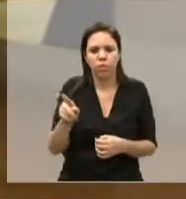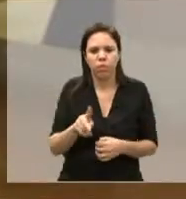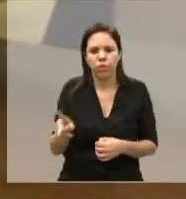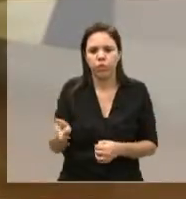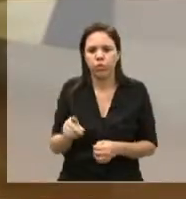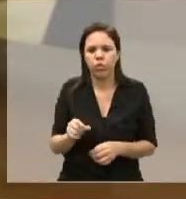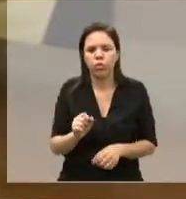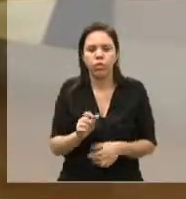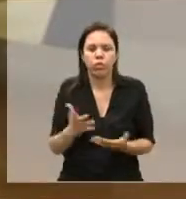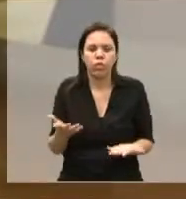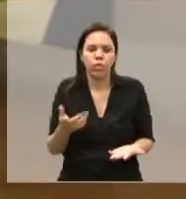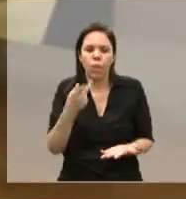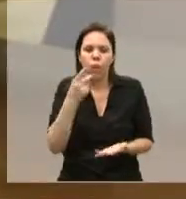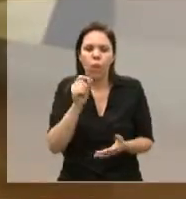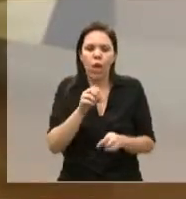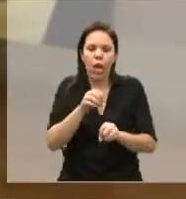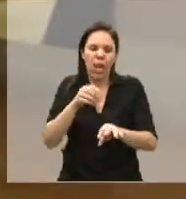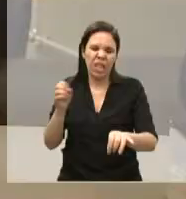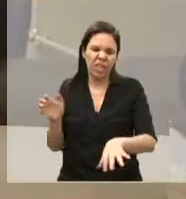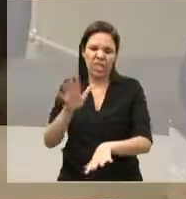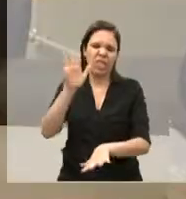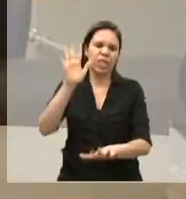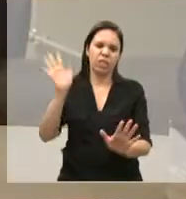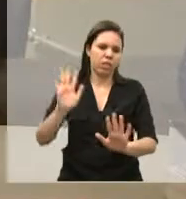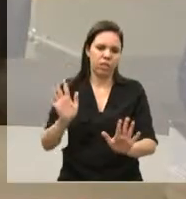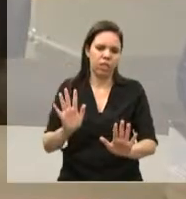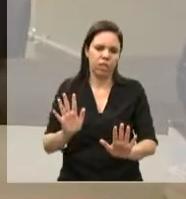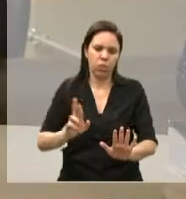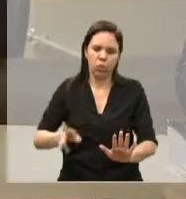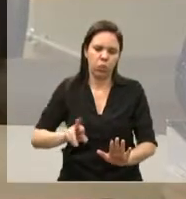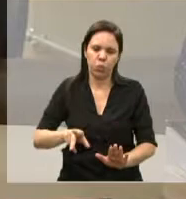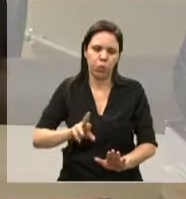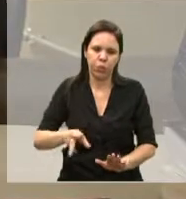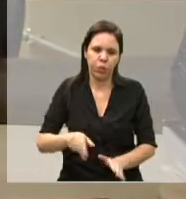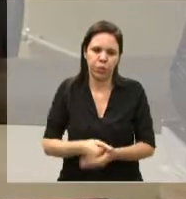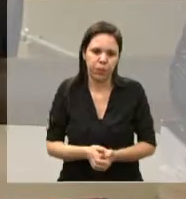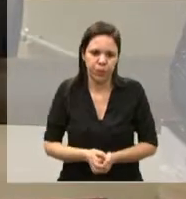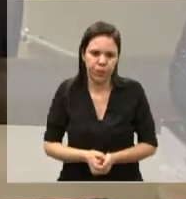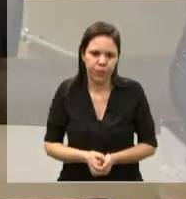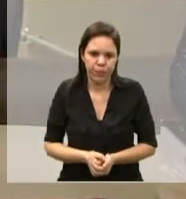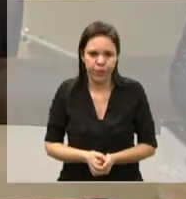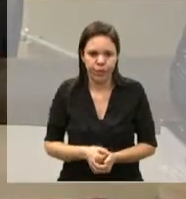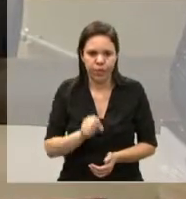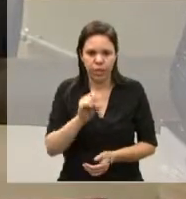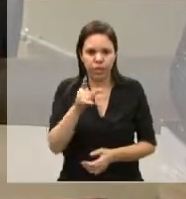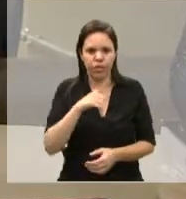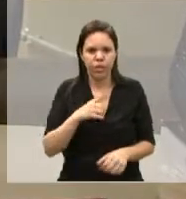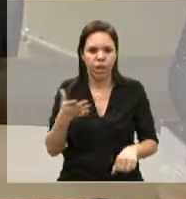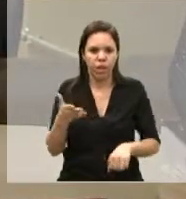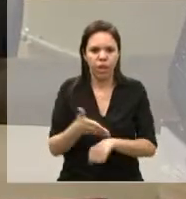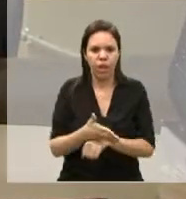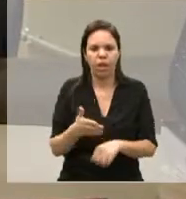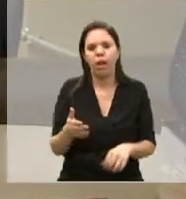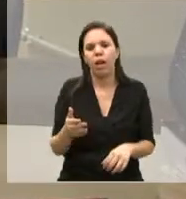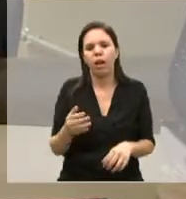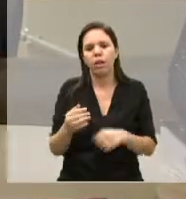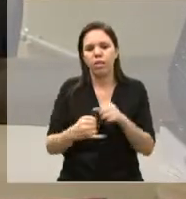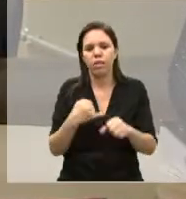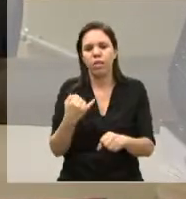professor, que a gente acha que é distante e acha que é caro também. Não é tanto assim, né? Hoje, se você entrar na Khan Academy,